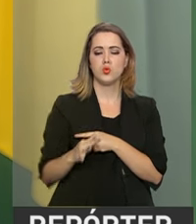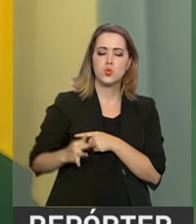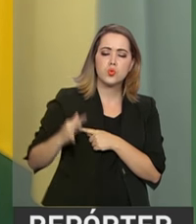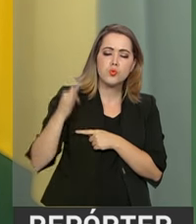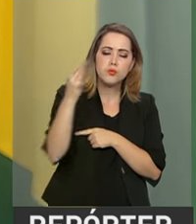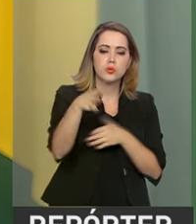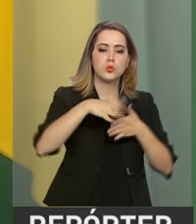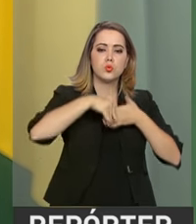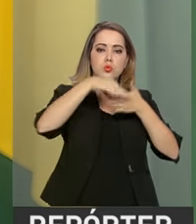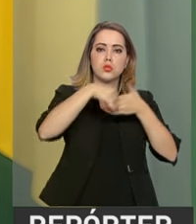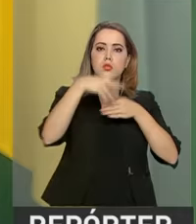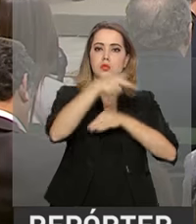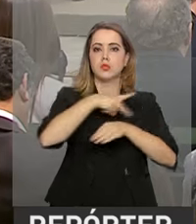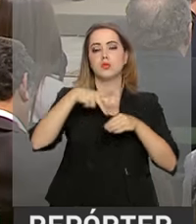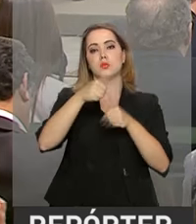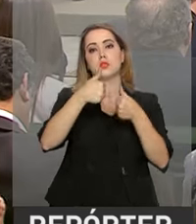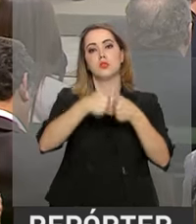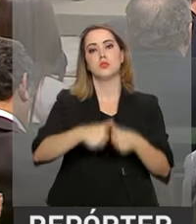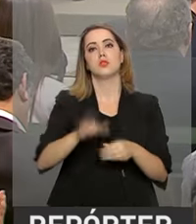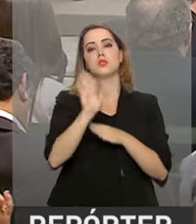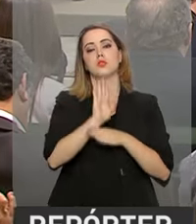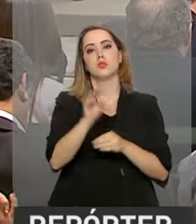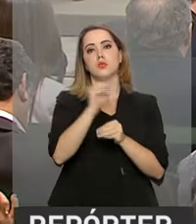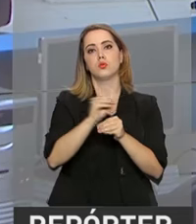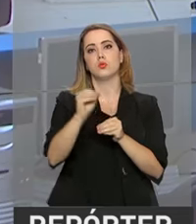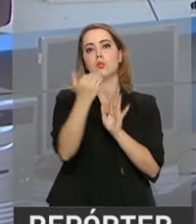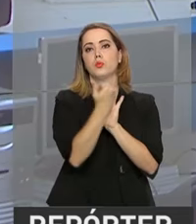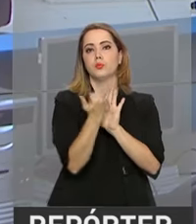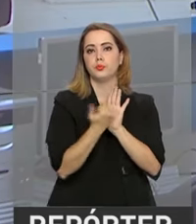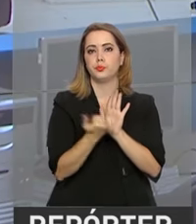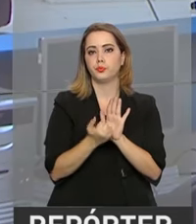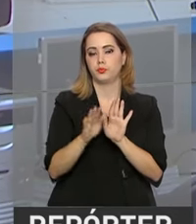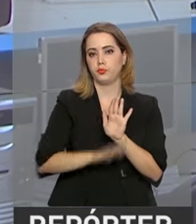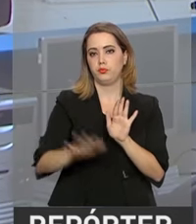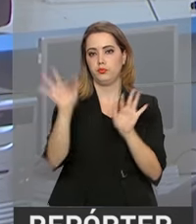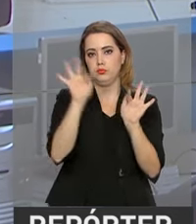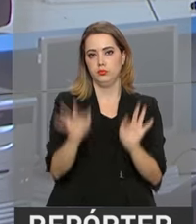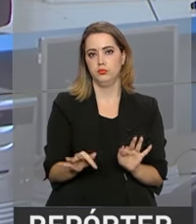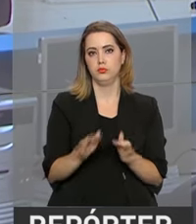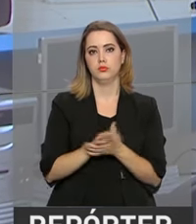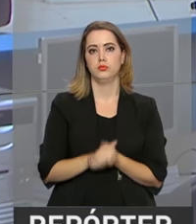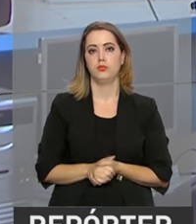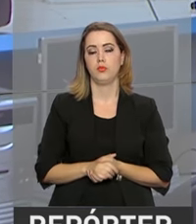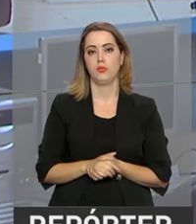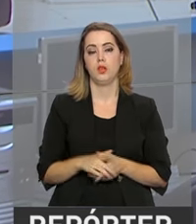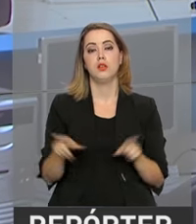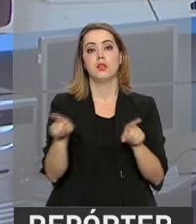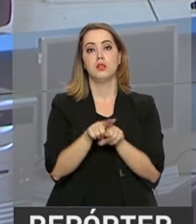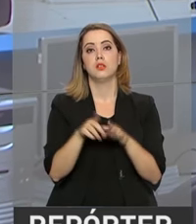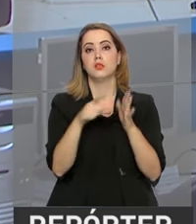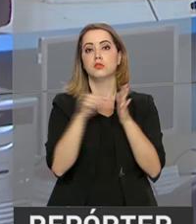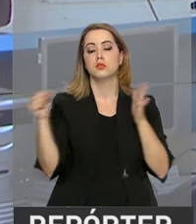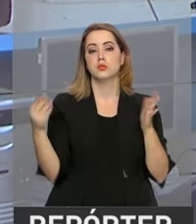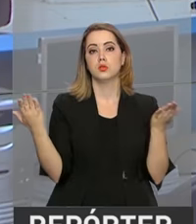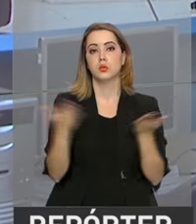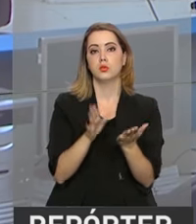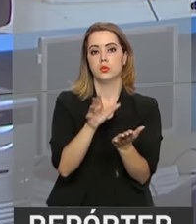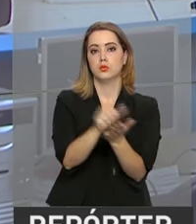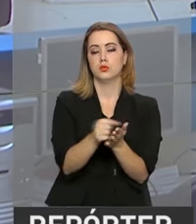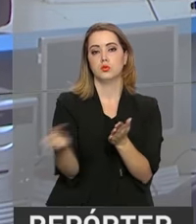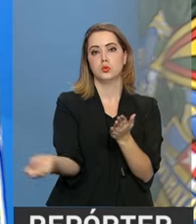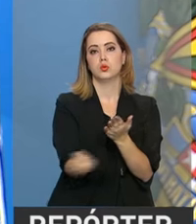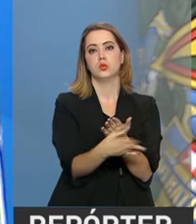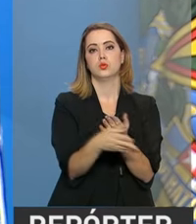no futuro, está presente o Criança Feliz. Também no Palácio do Planalto tomou posse hoje o novo ministro